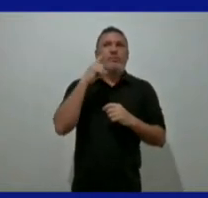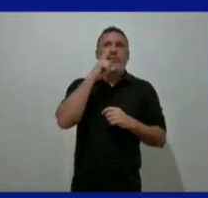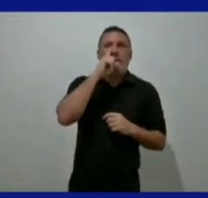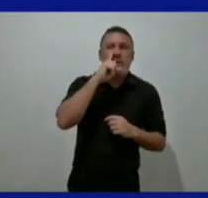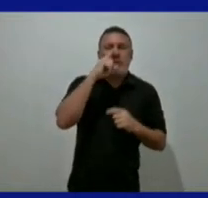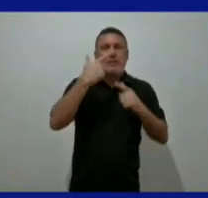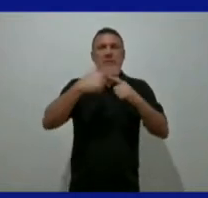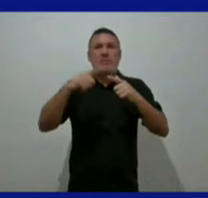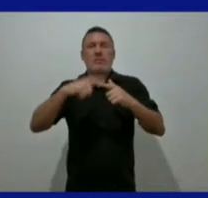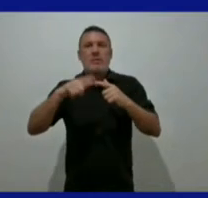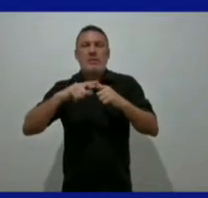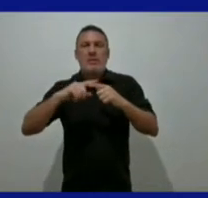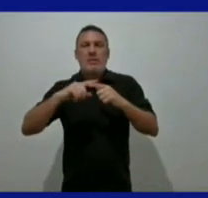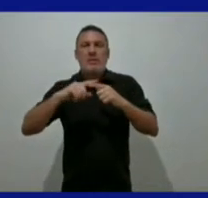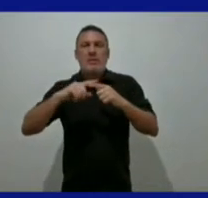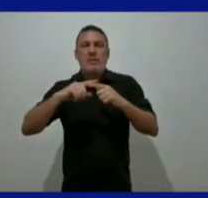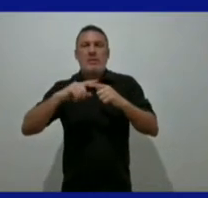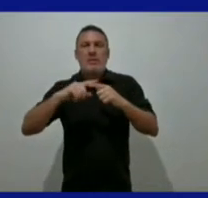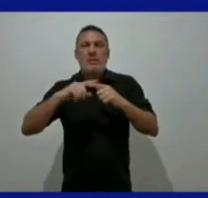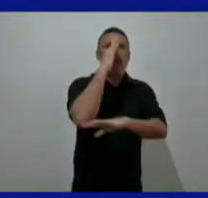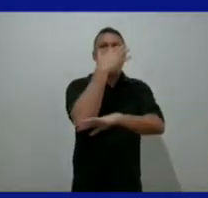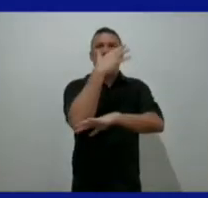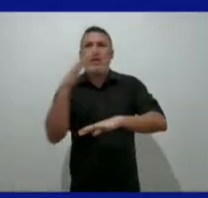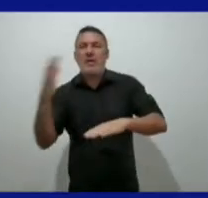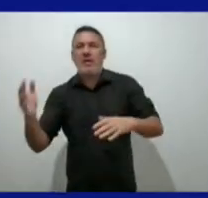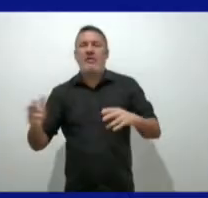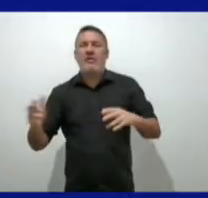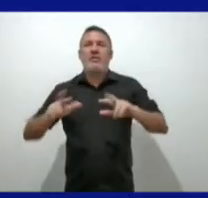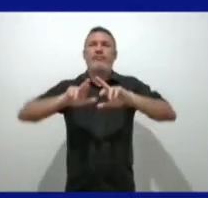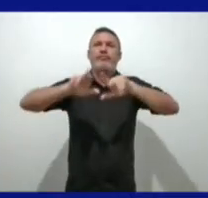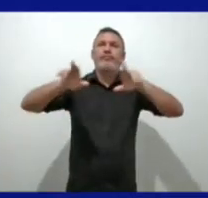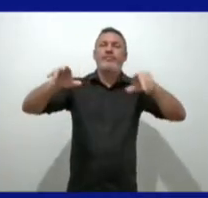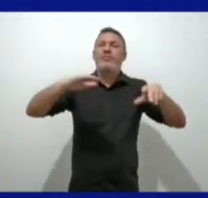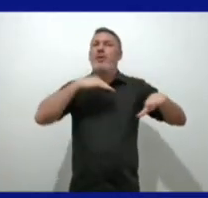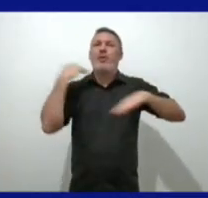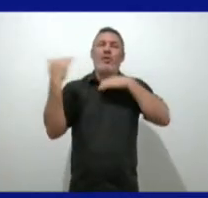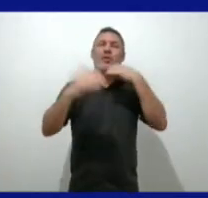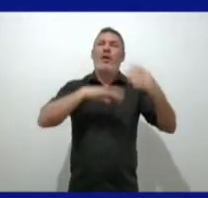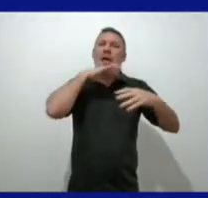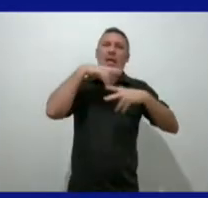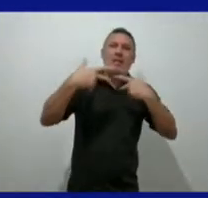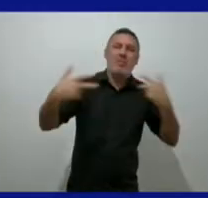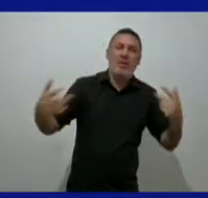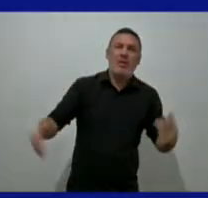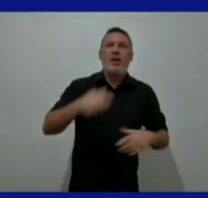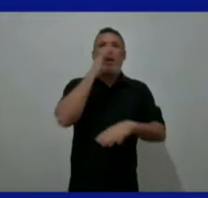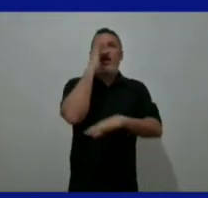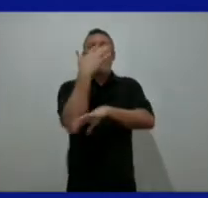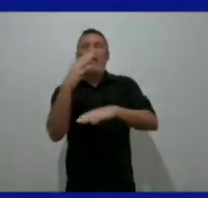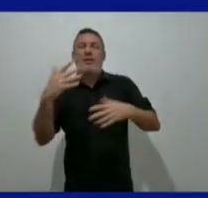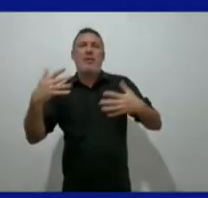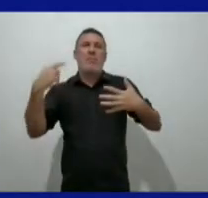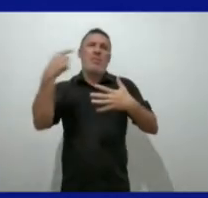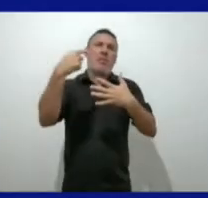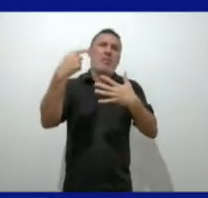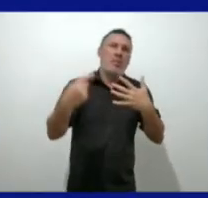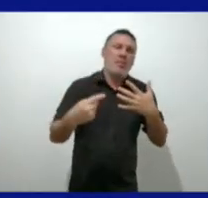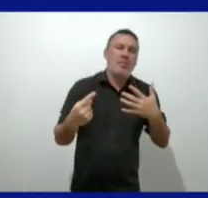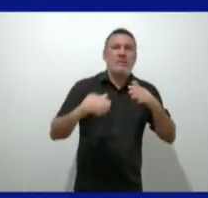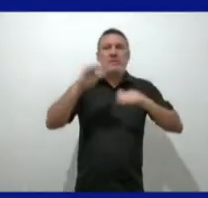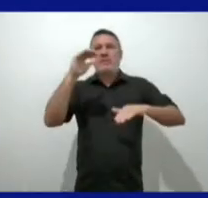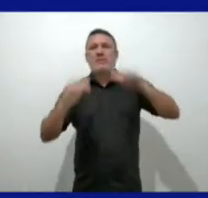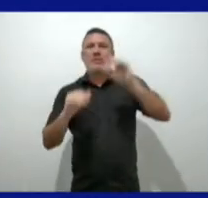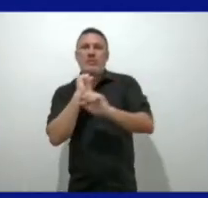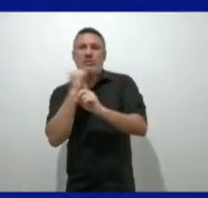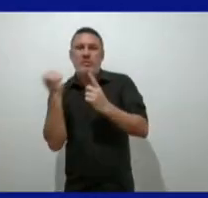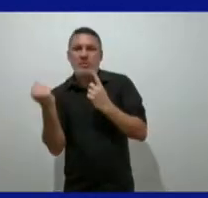como a perda da biodiversidade, principalmente na nossa Amazônia, como a desigualdade social. E